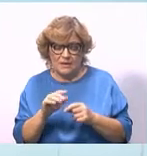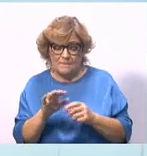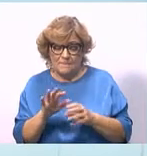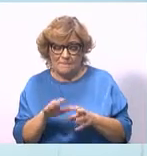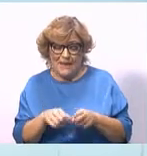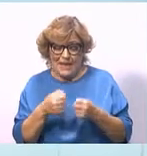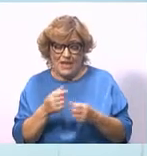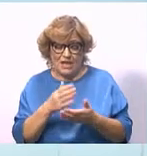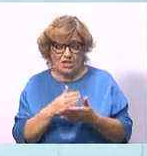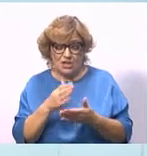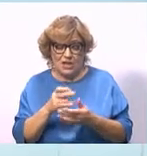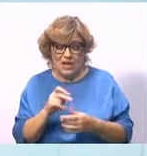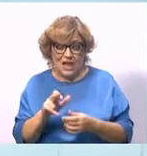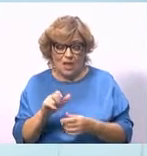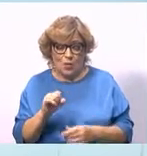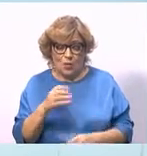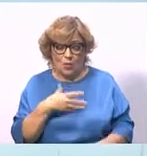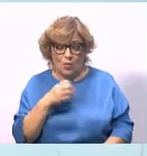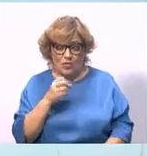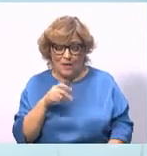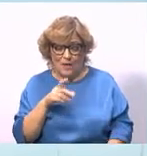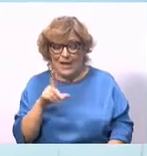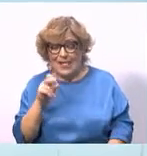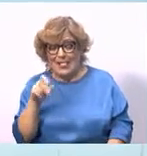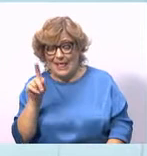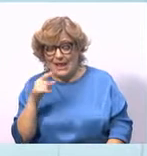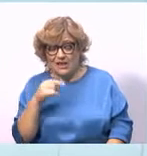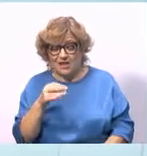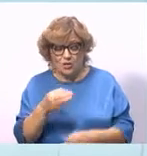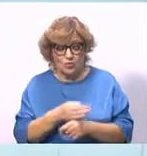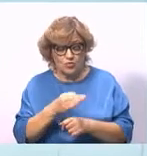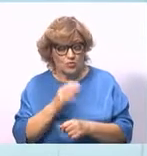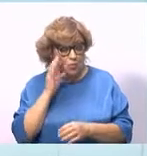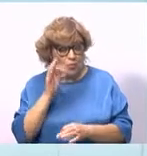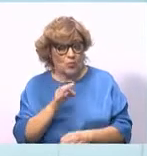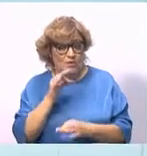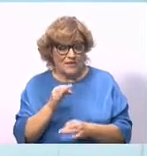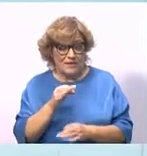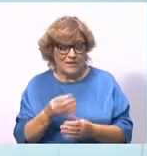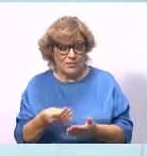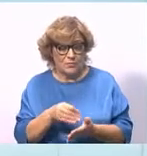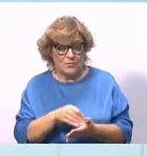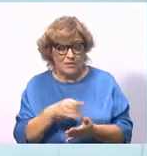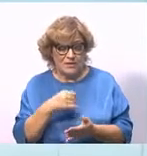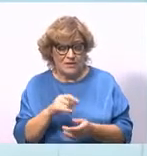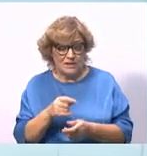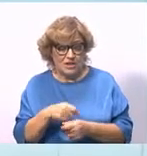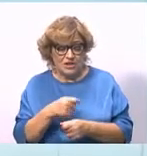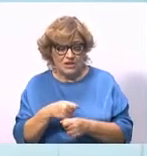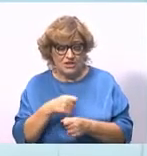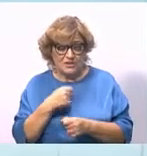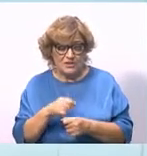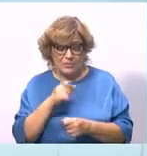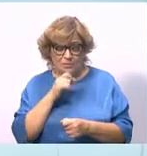ser em algodão ou lã. As costuras, ter muito cuidado com as costuras. Acrescido às costuras,